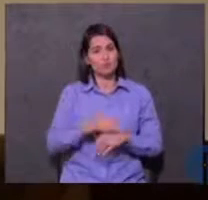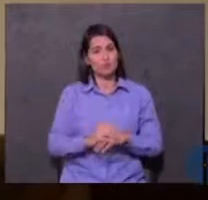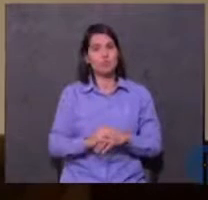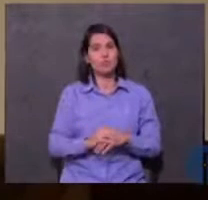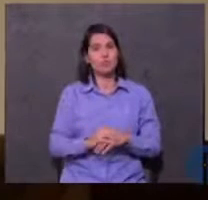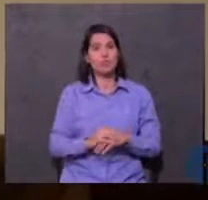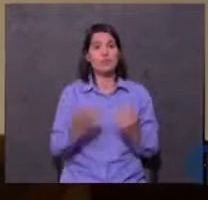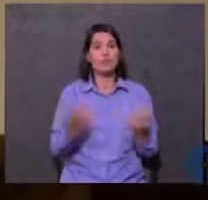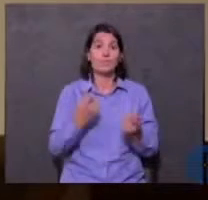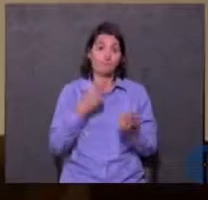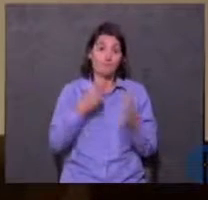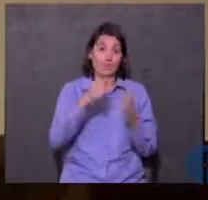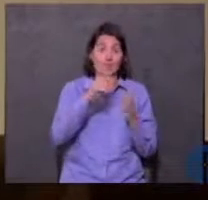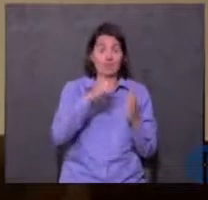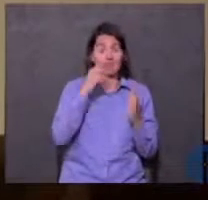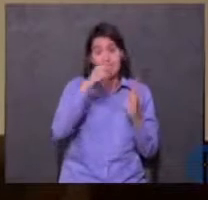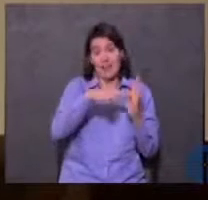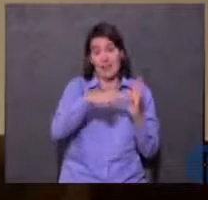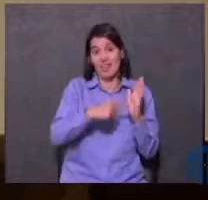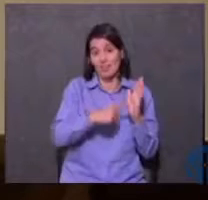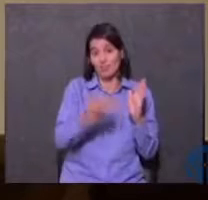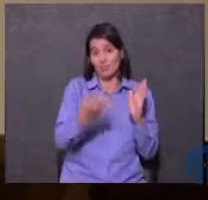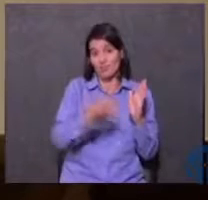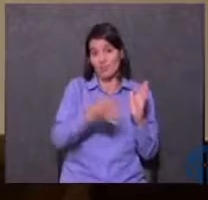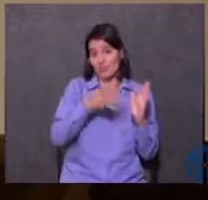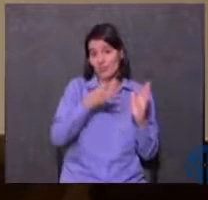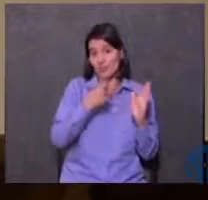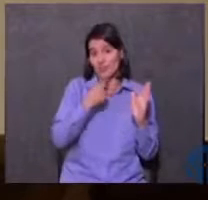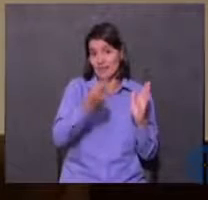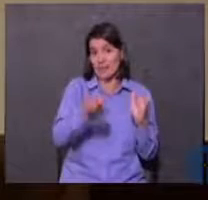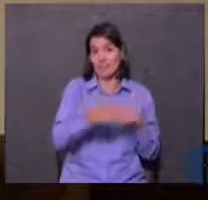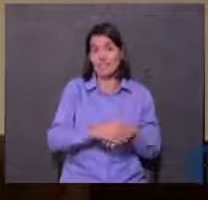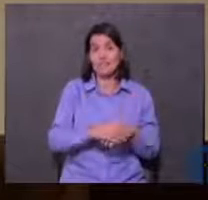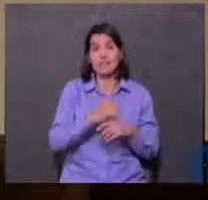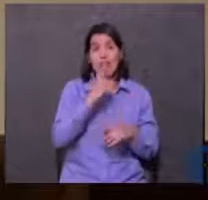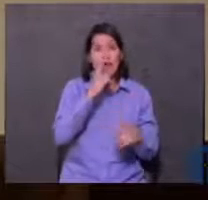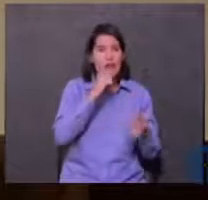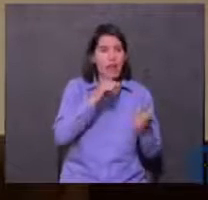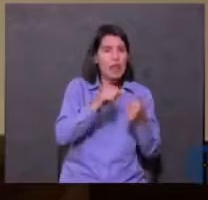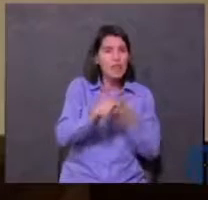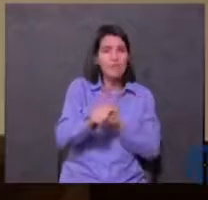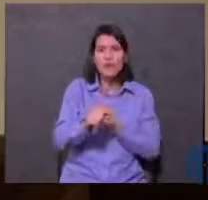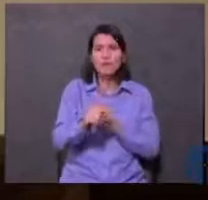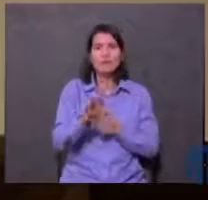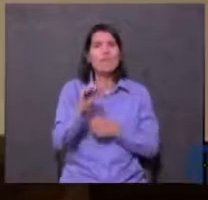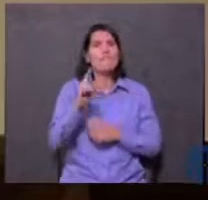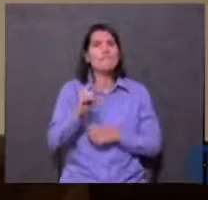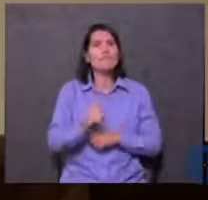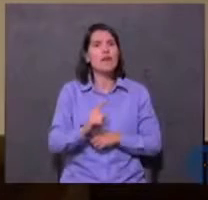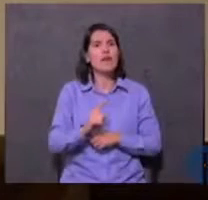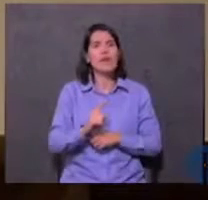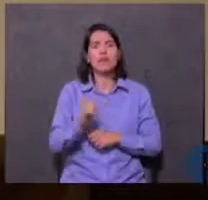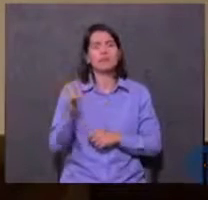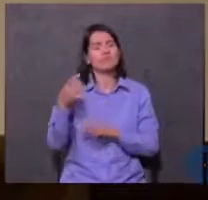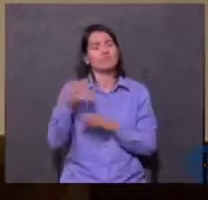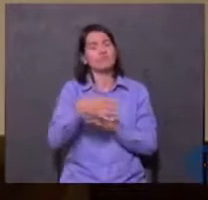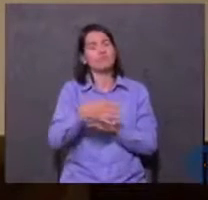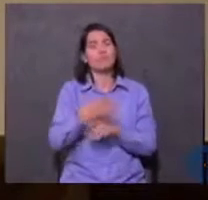retoma a leitura que acabamos de ouvir, aniquila os inimigos da nosa fé, porque Deus é o noso